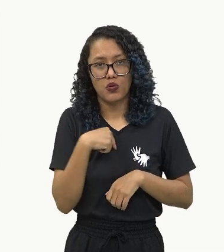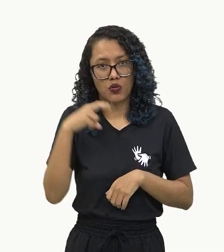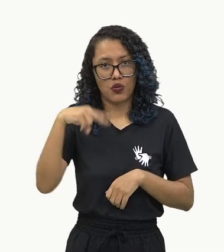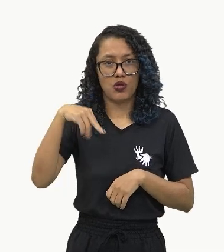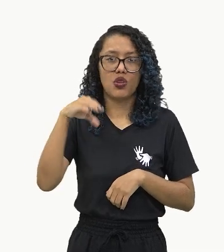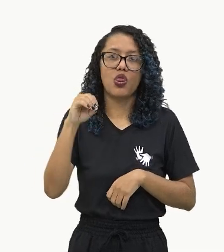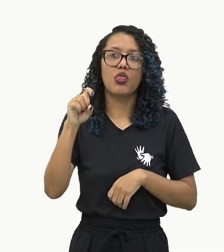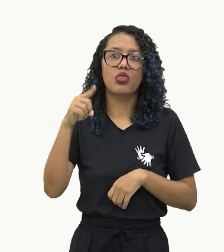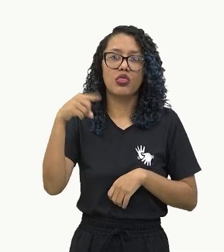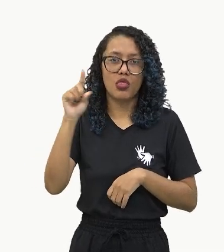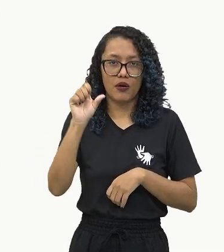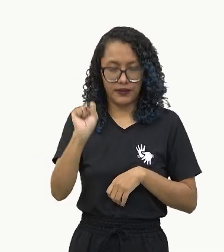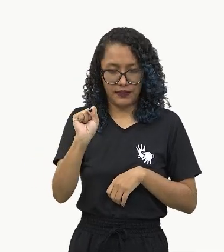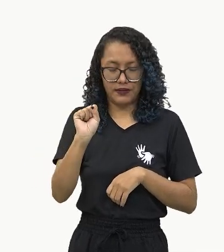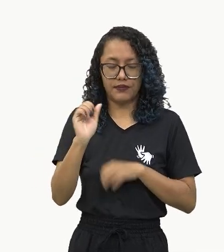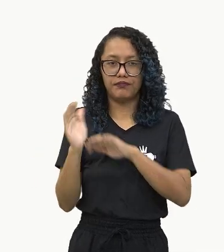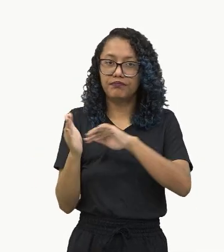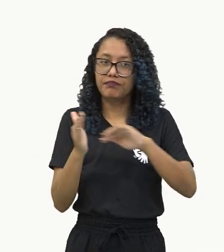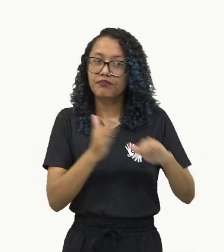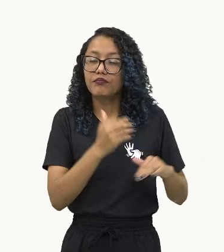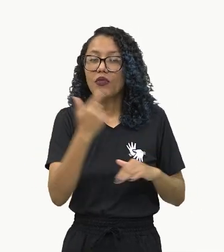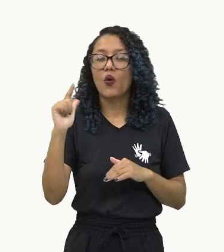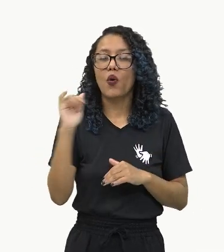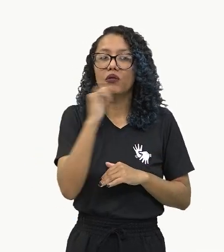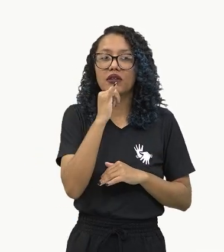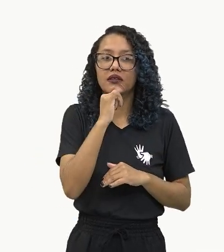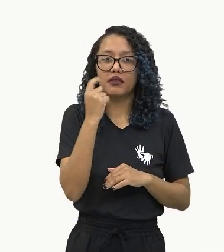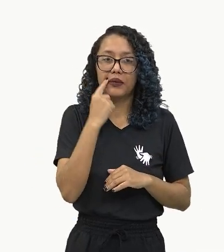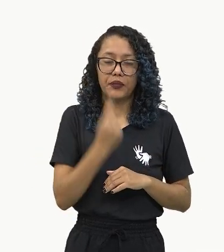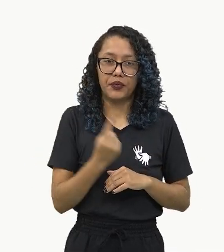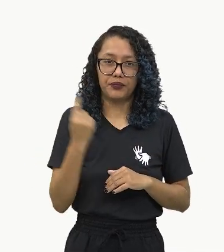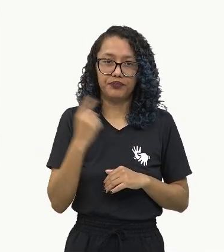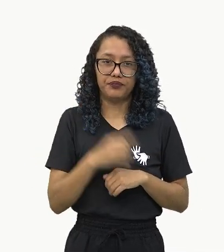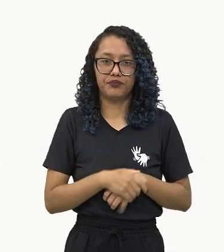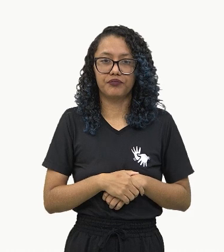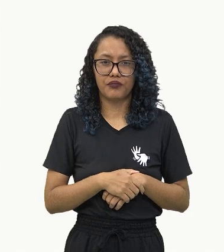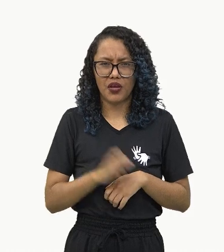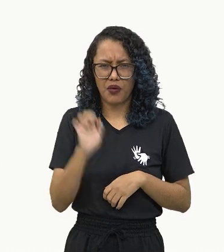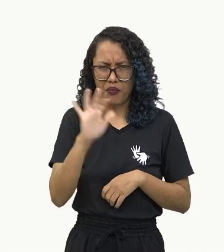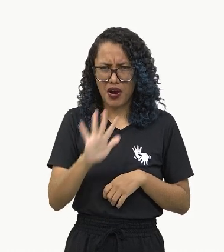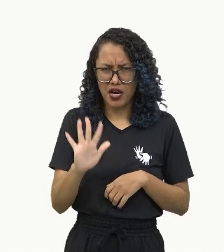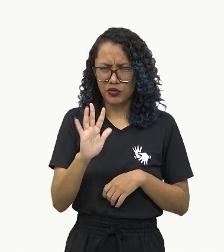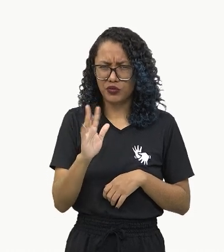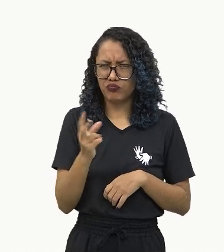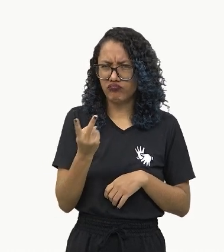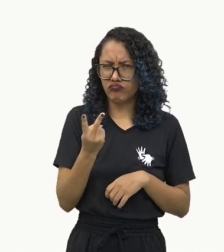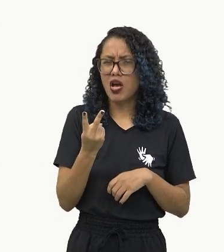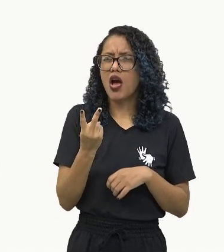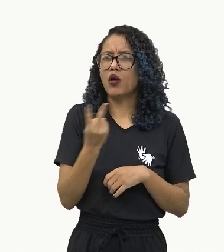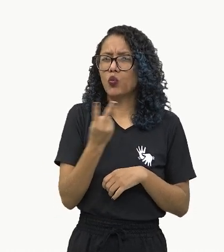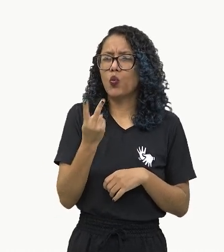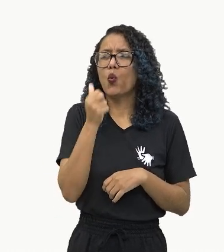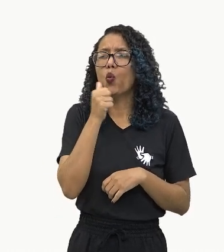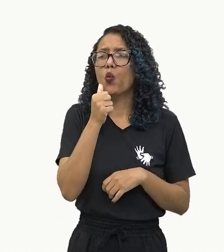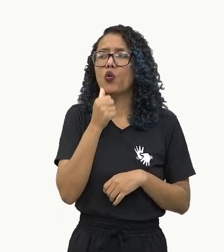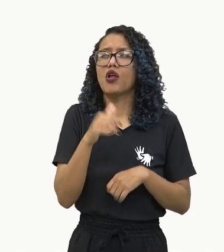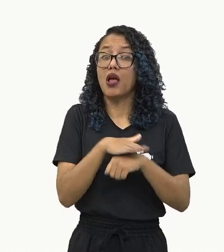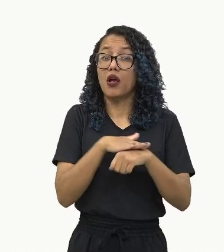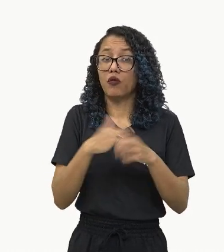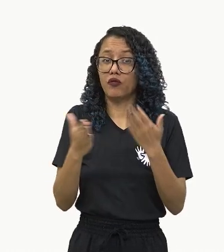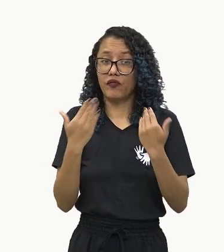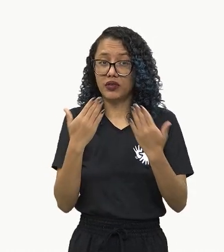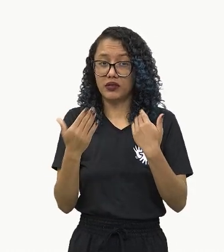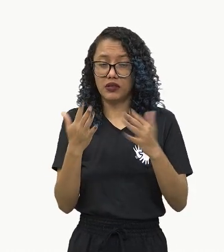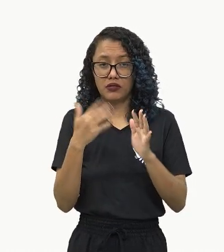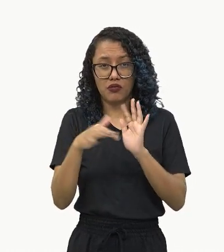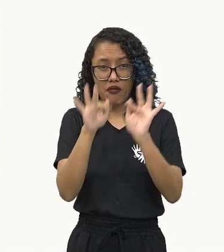exemplo. Olha a imagem. Duas mulheres conversando, está acontecendo algum problema aí. Vamos ler aqui. No te preocupes, já